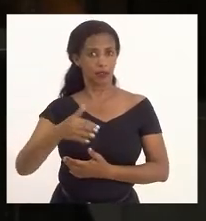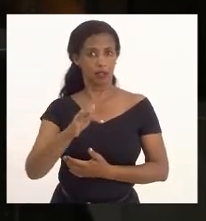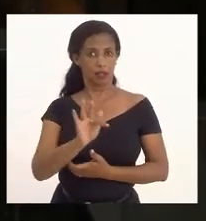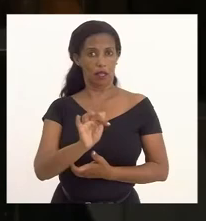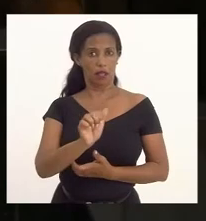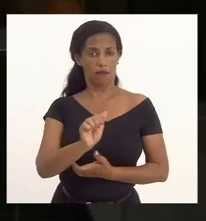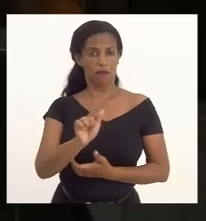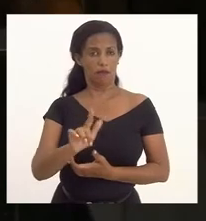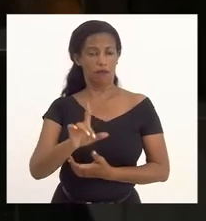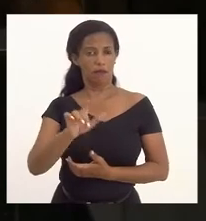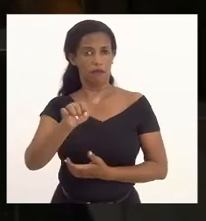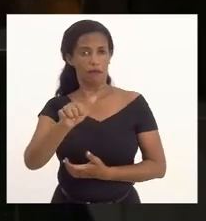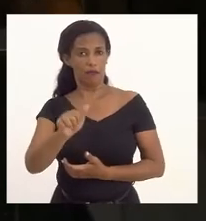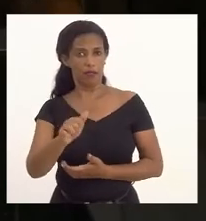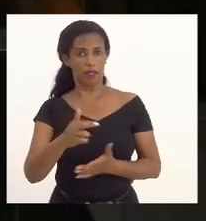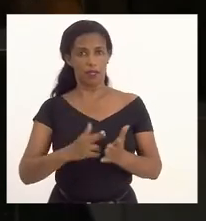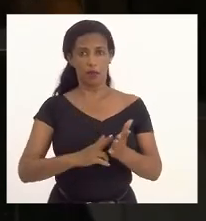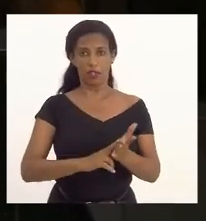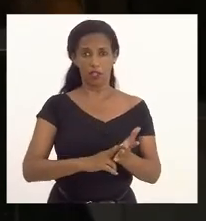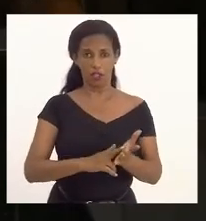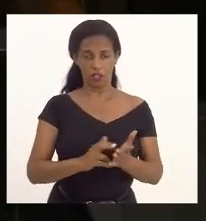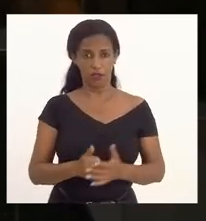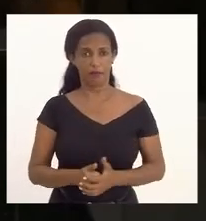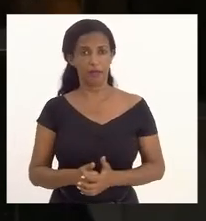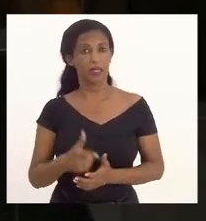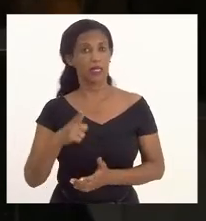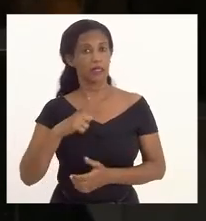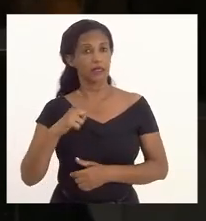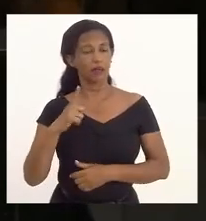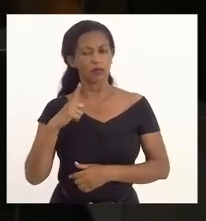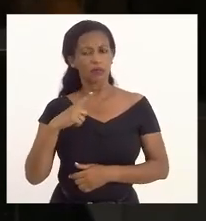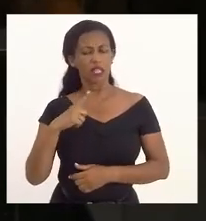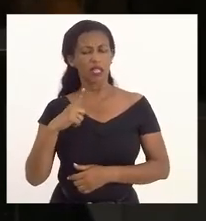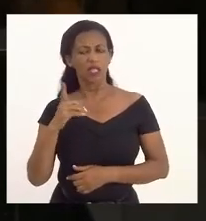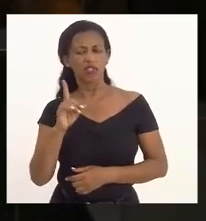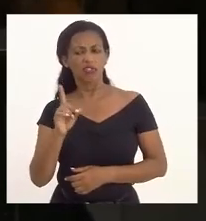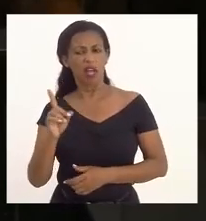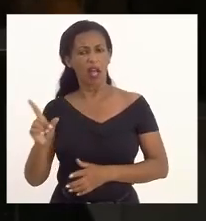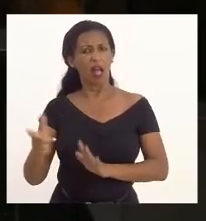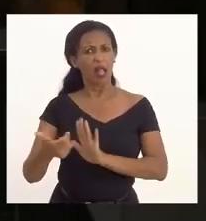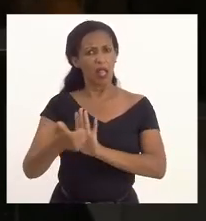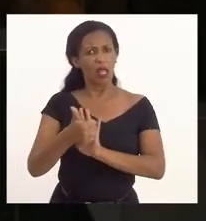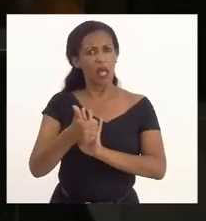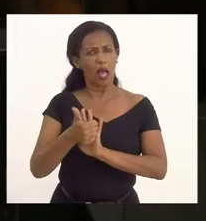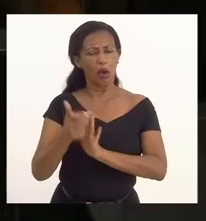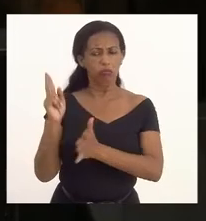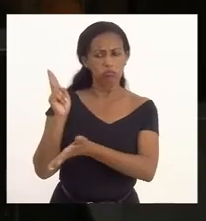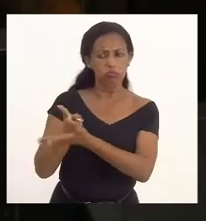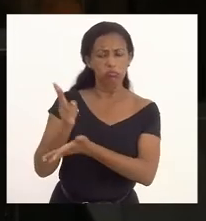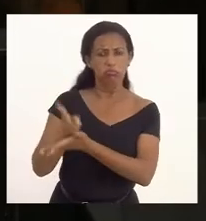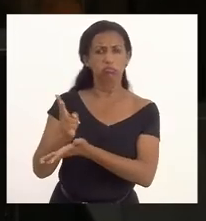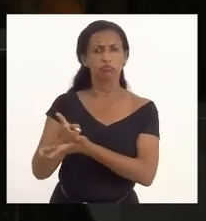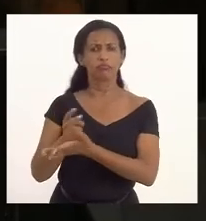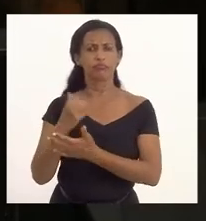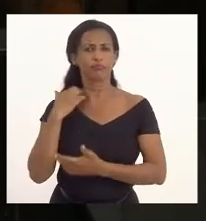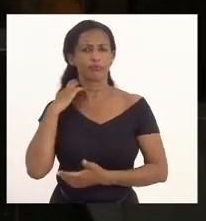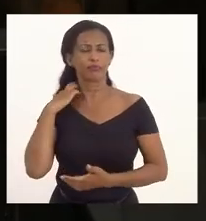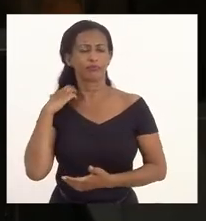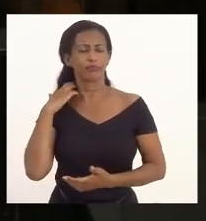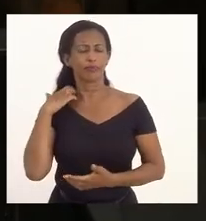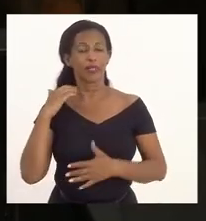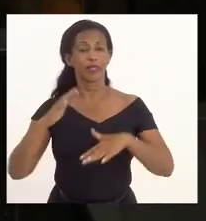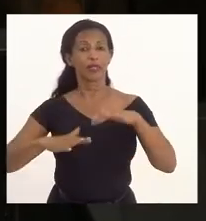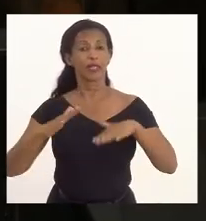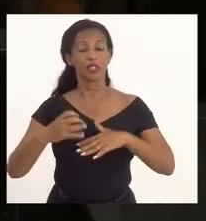Fazenda ao regime, então tem previsão legal para o mesmo, desde que